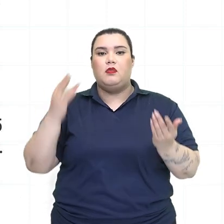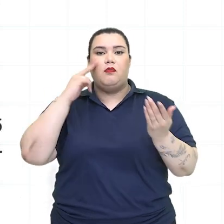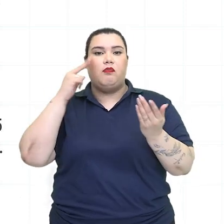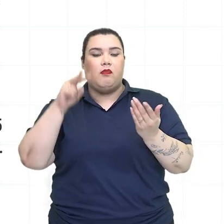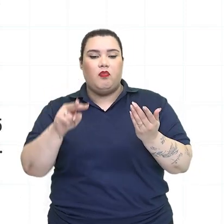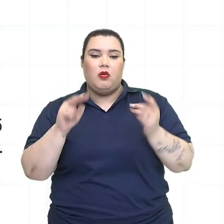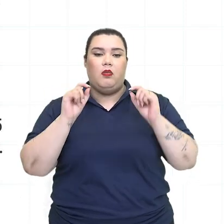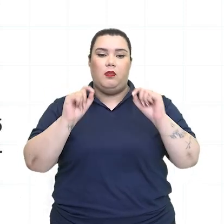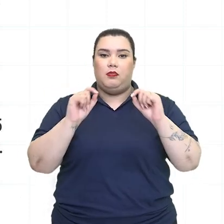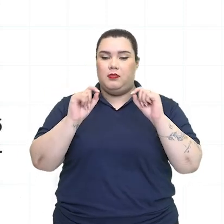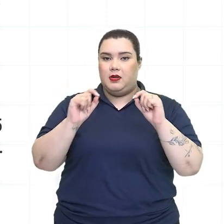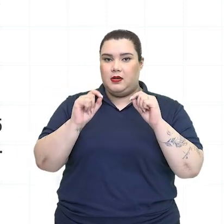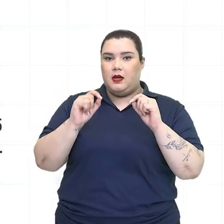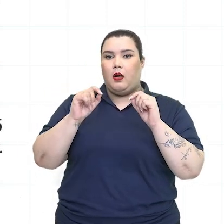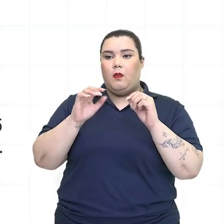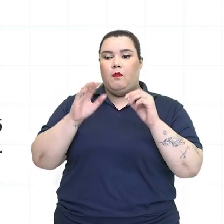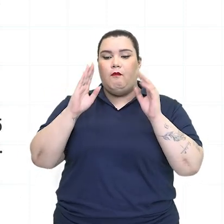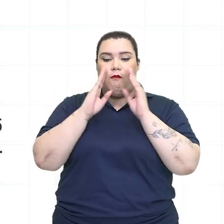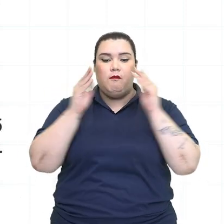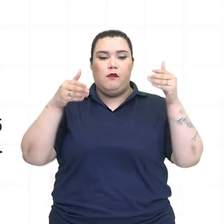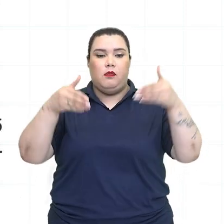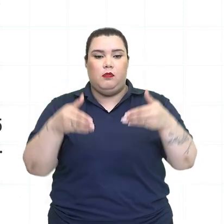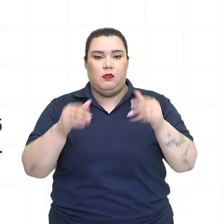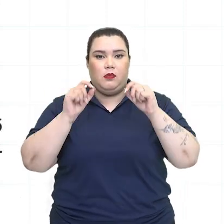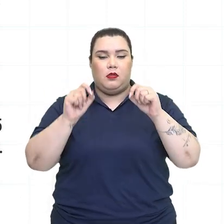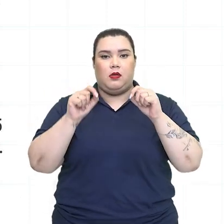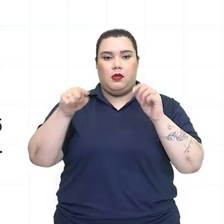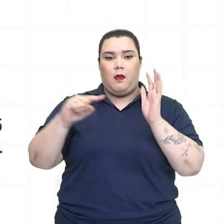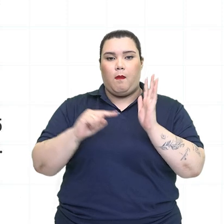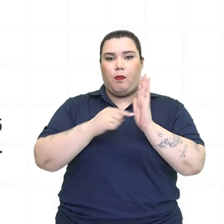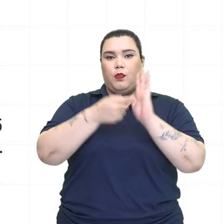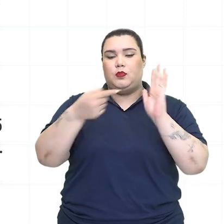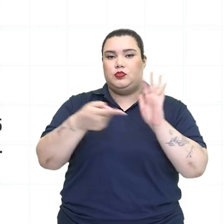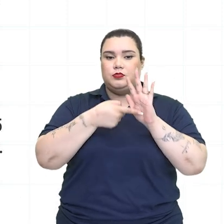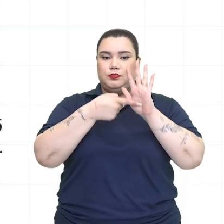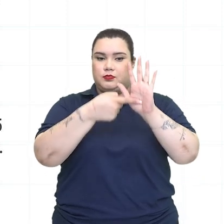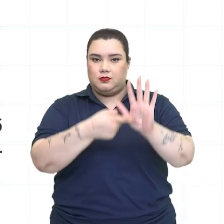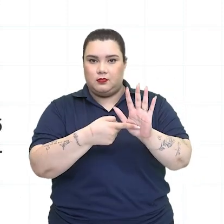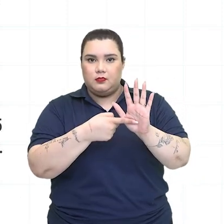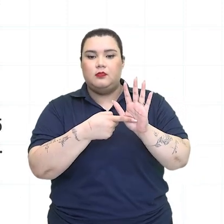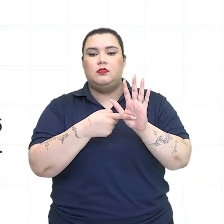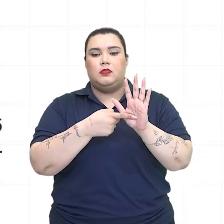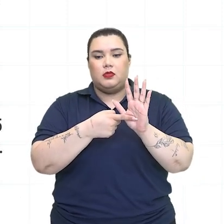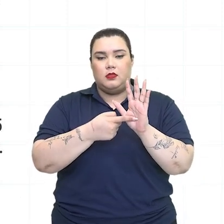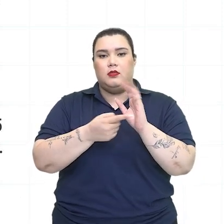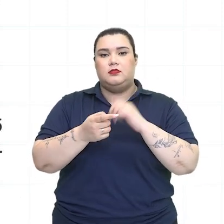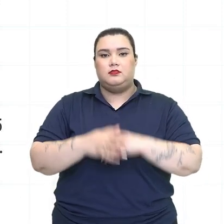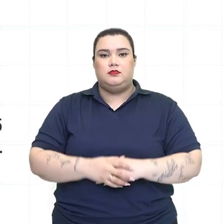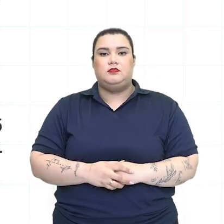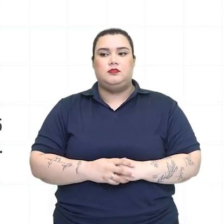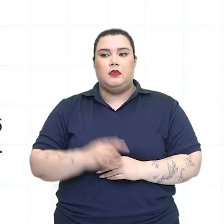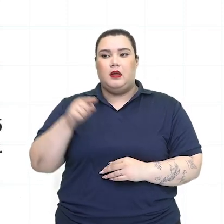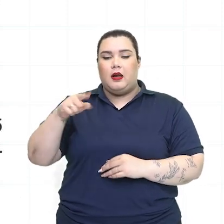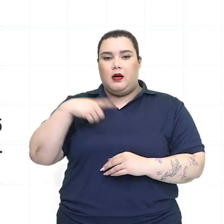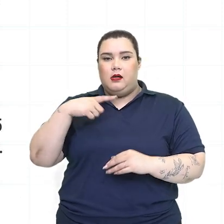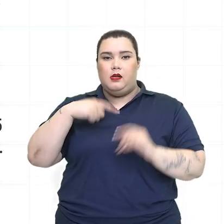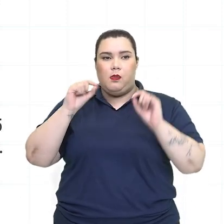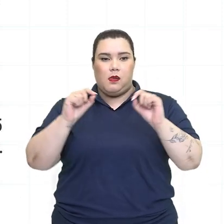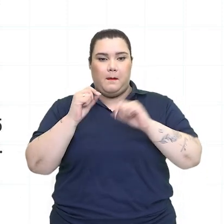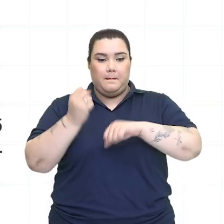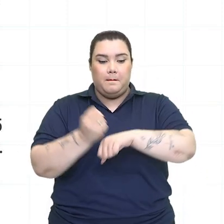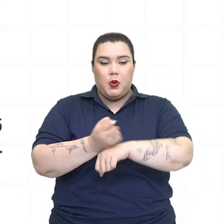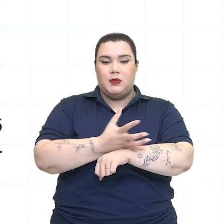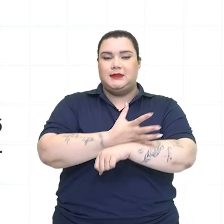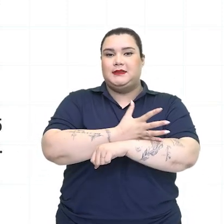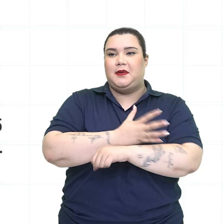no texto, né, a ênfase que esta pontuação traz. Né, ela traz